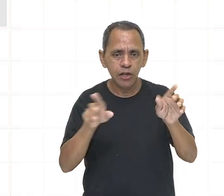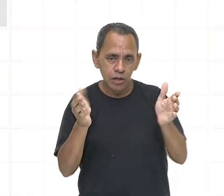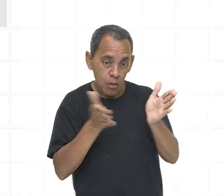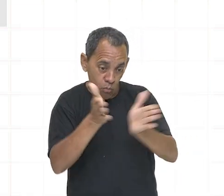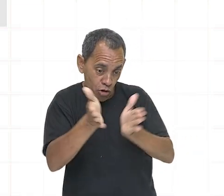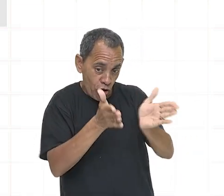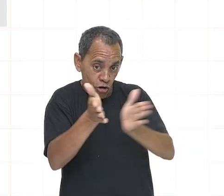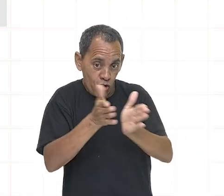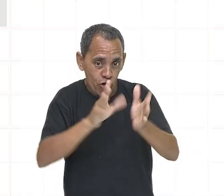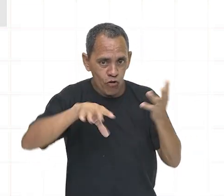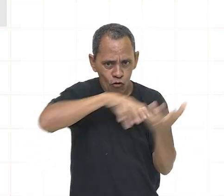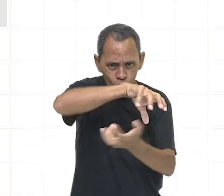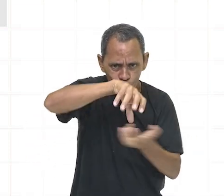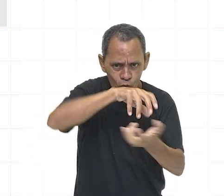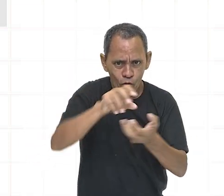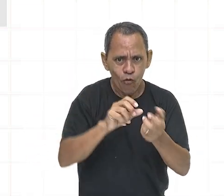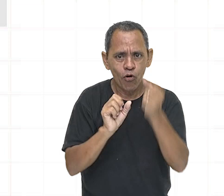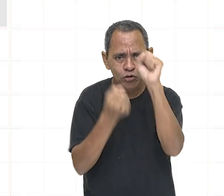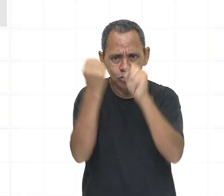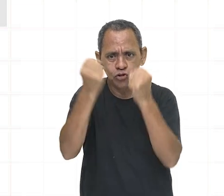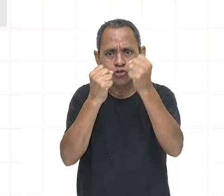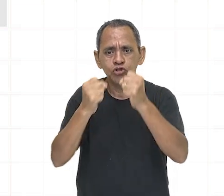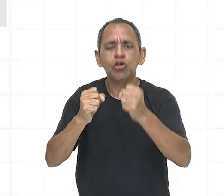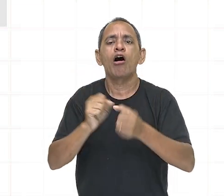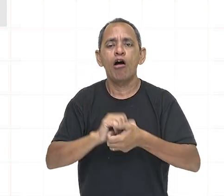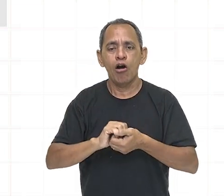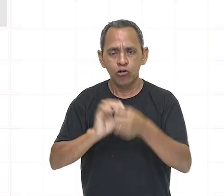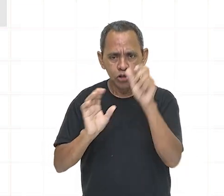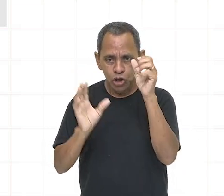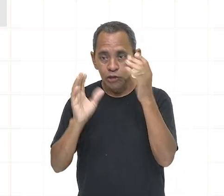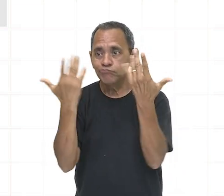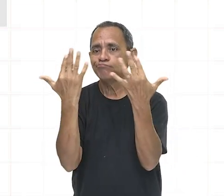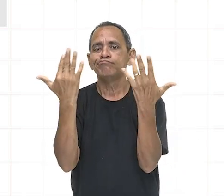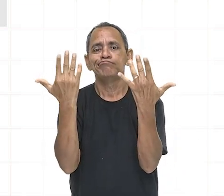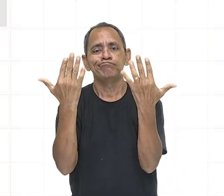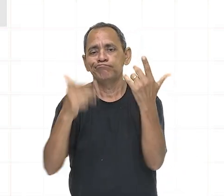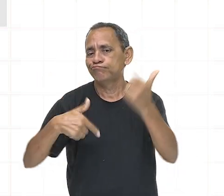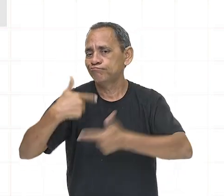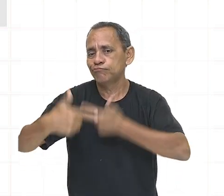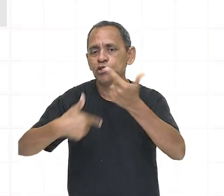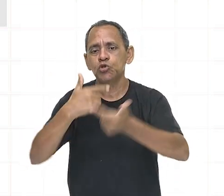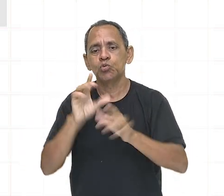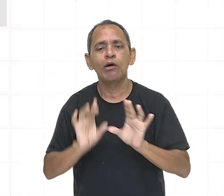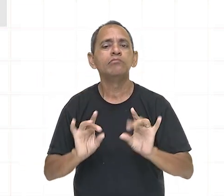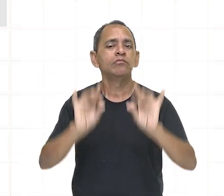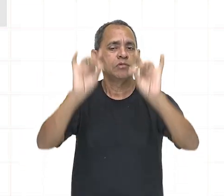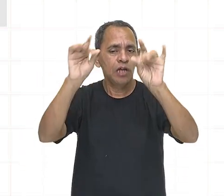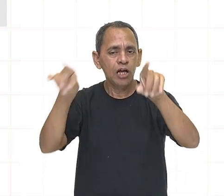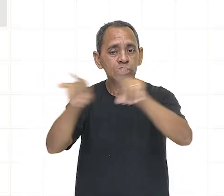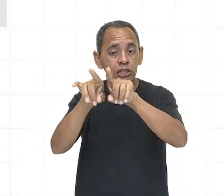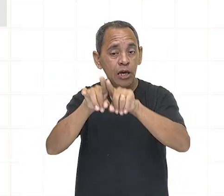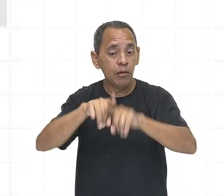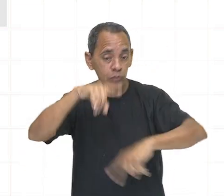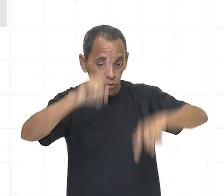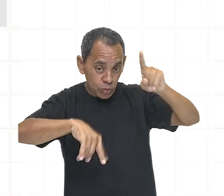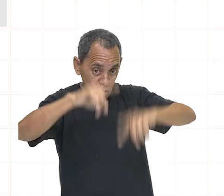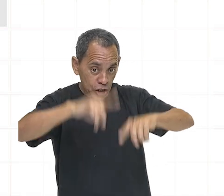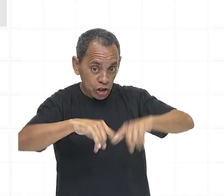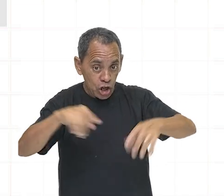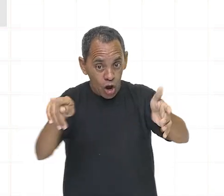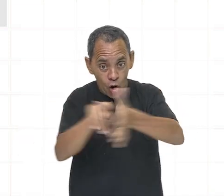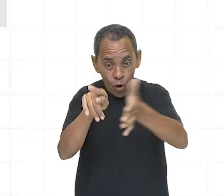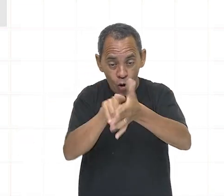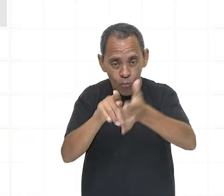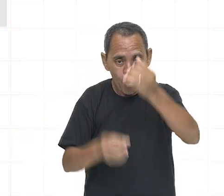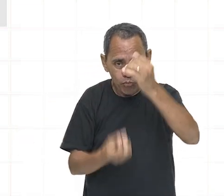Revolução Industrial, o trabalho aí manual se tornou mais especializado e também mecanizado, surgindo aí a